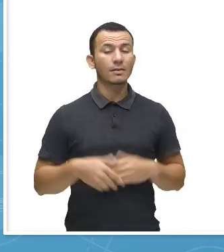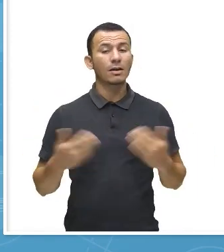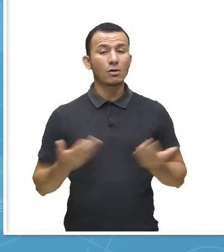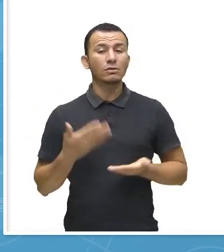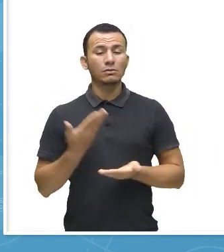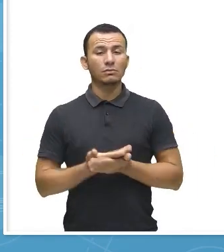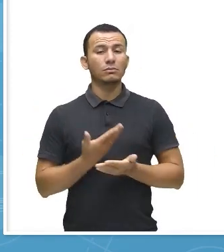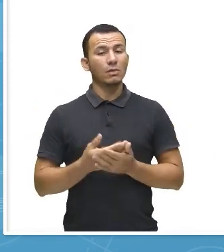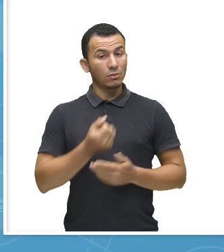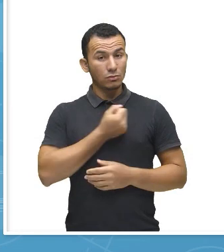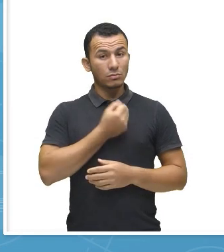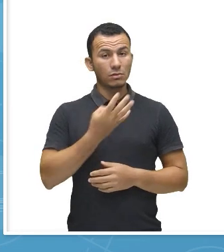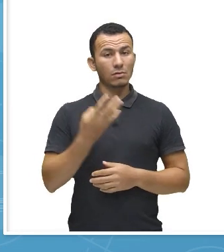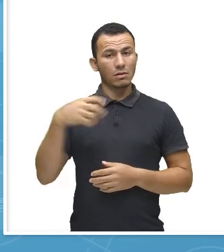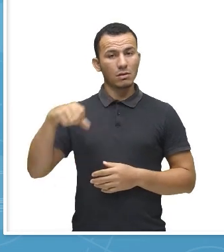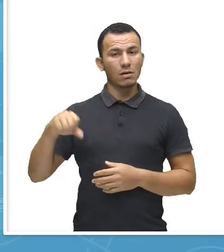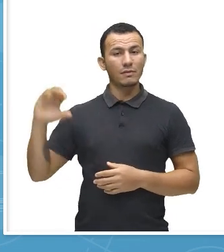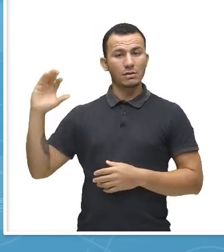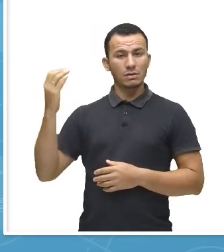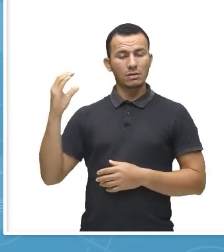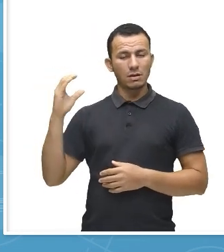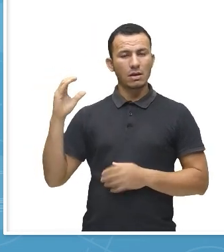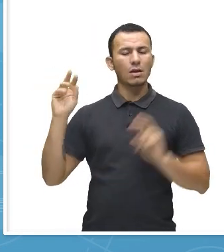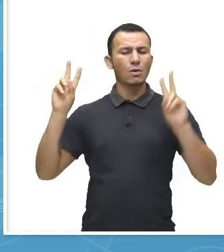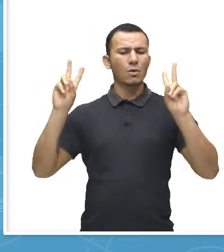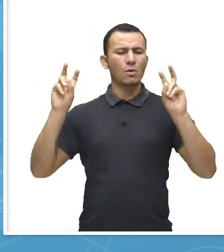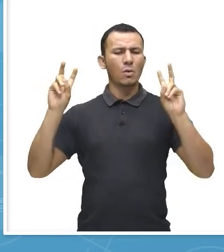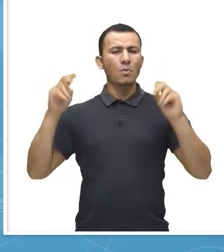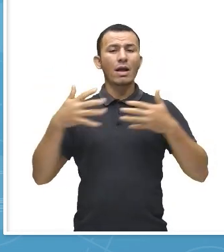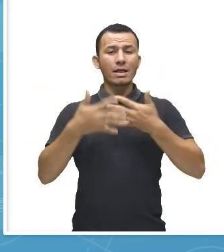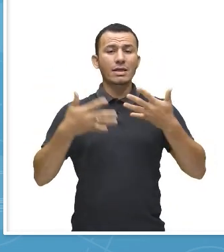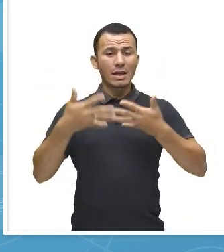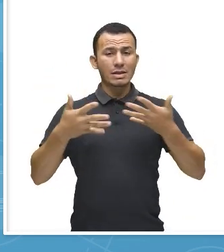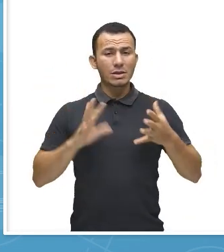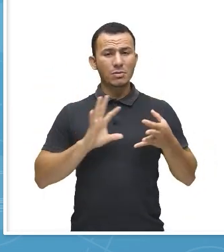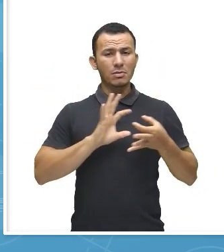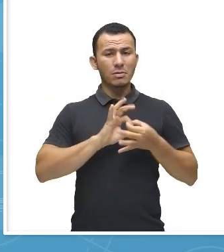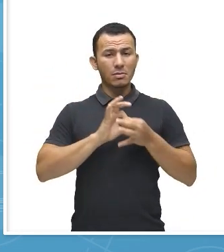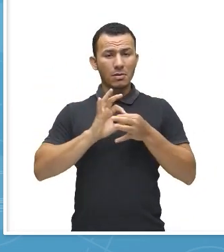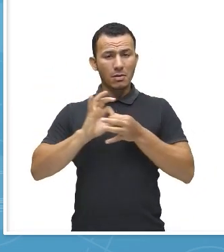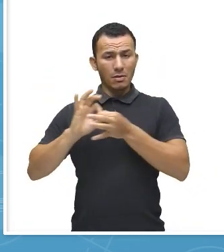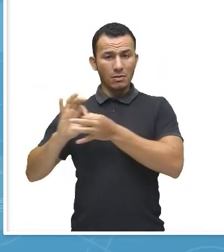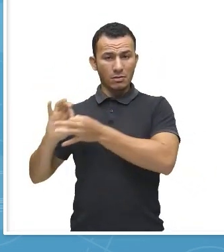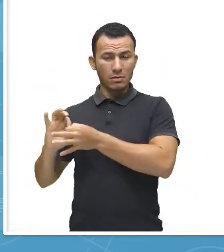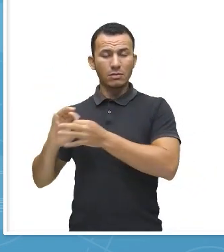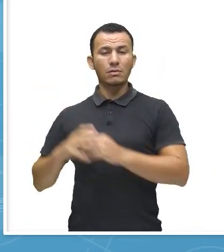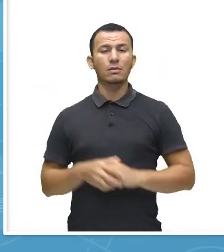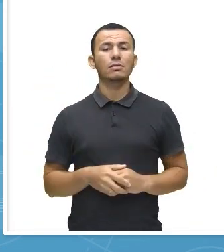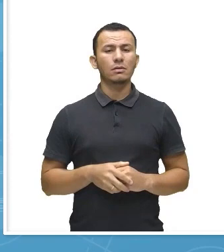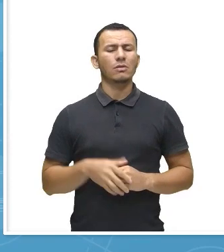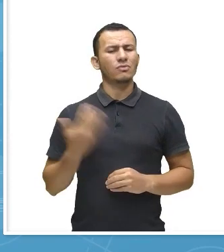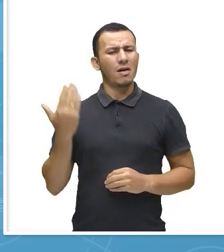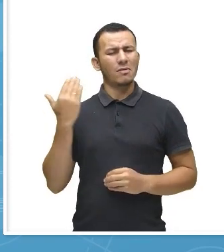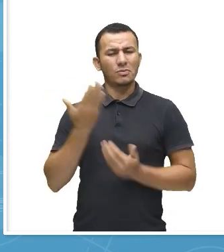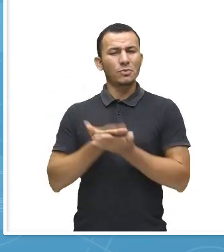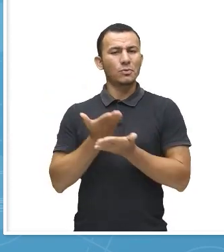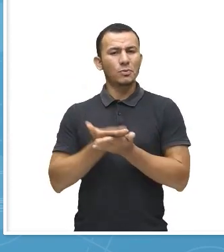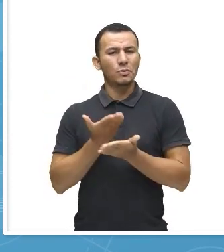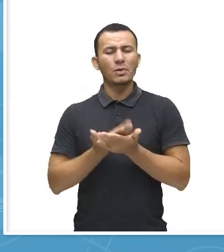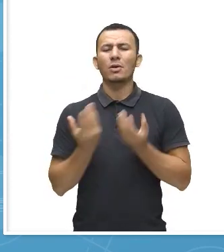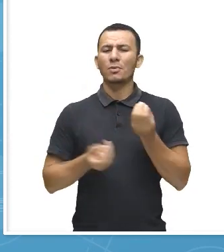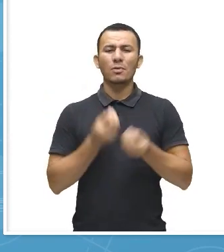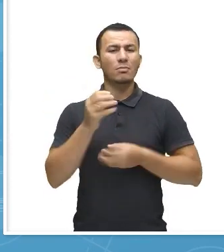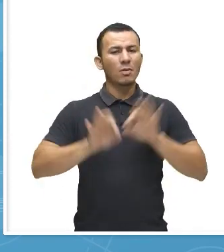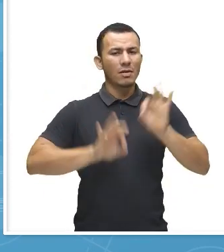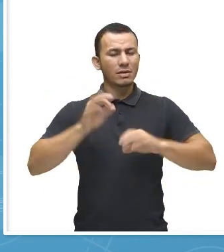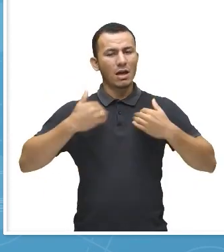nossa aula 49 de ciências sobre o tecido conjuntivo, né? Então a gente já teve aí alguns estudos sobre a organização do